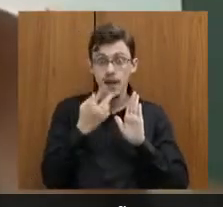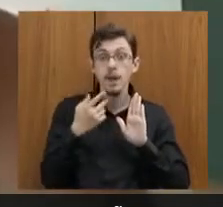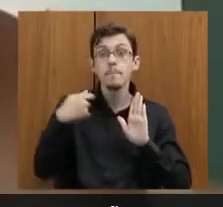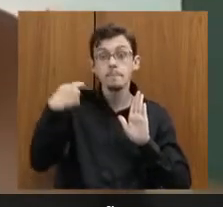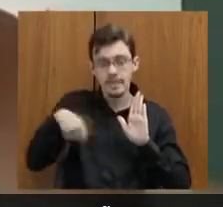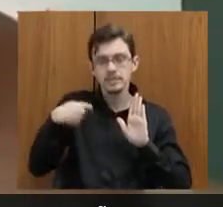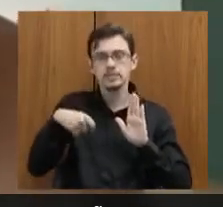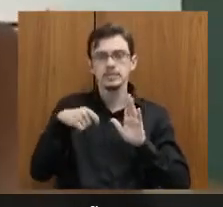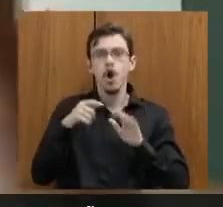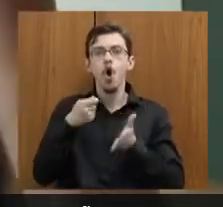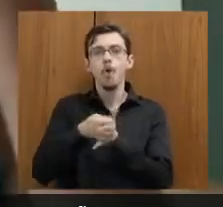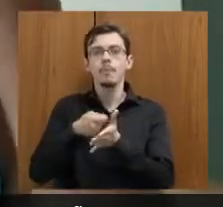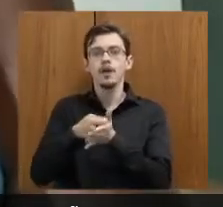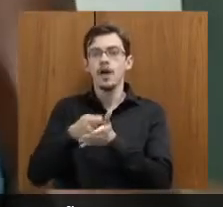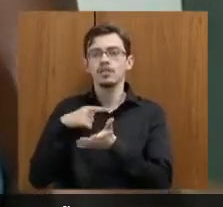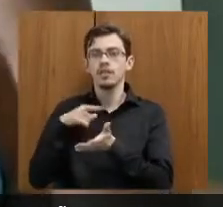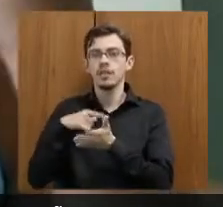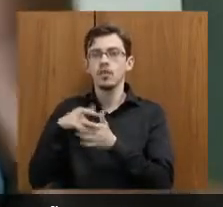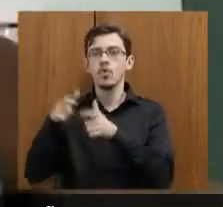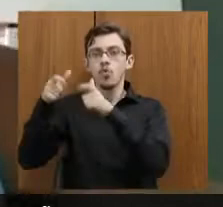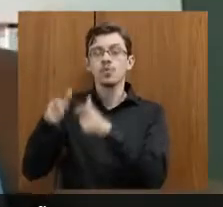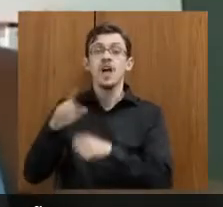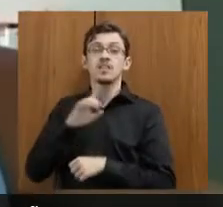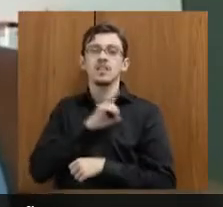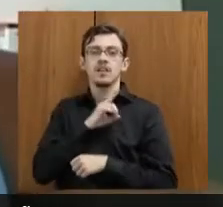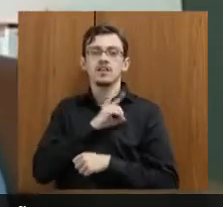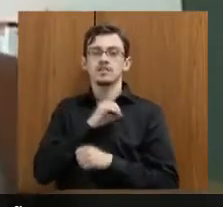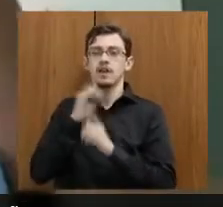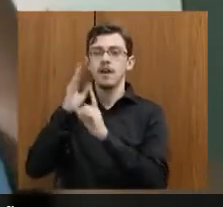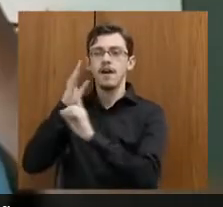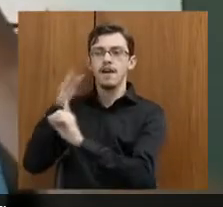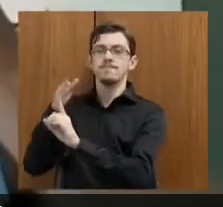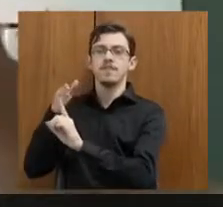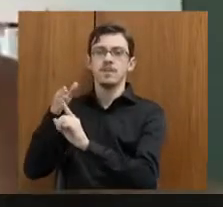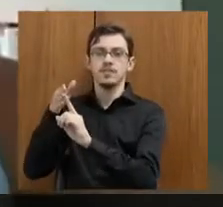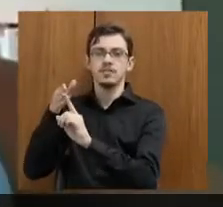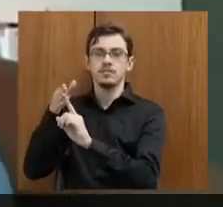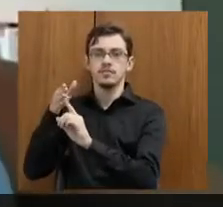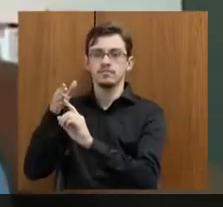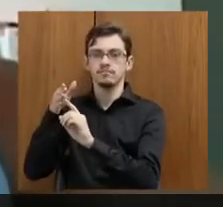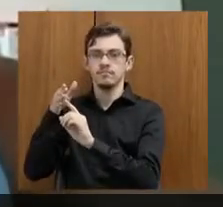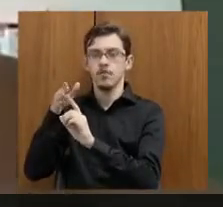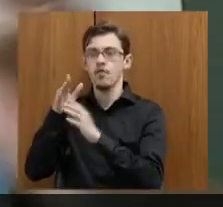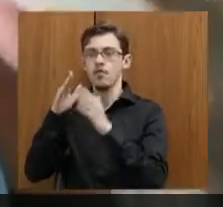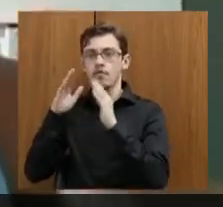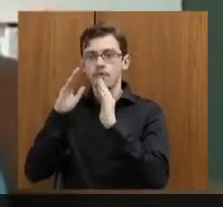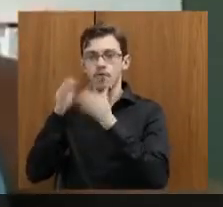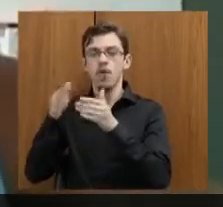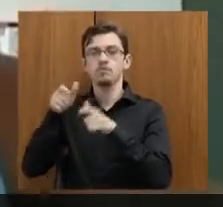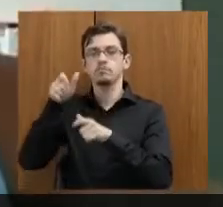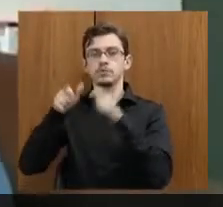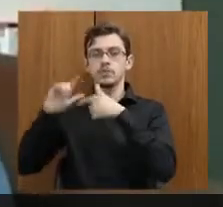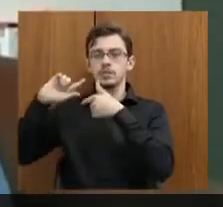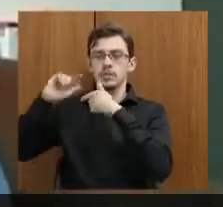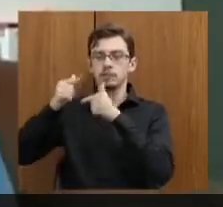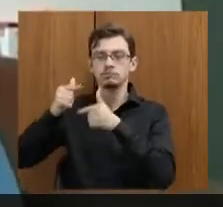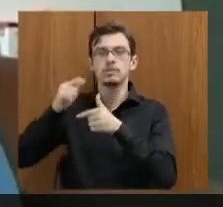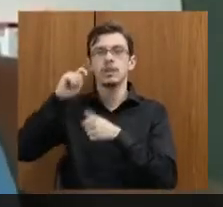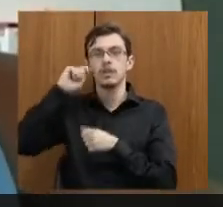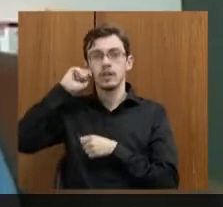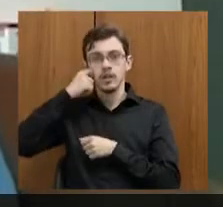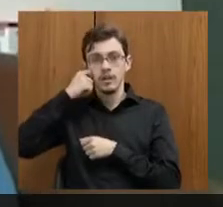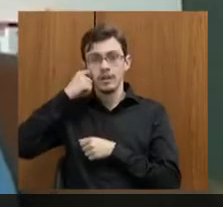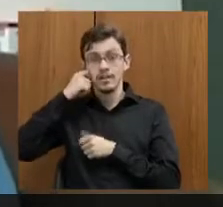que a existência de uma delegacia especializada e nós sabemos que ainda aqui não seja a faltam meus problemas